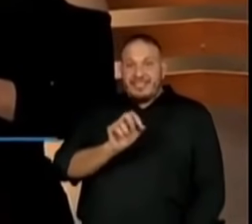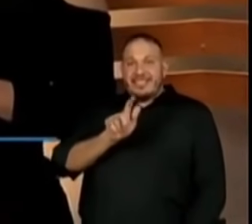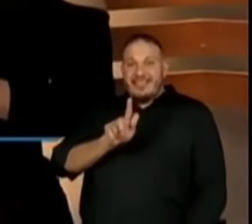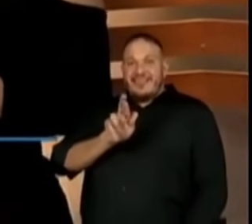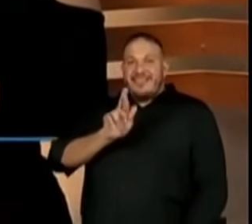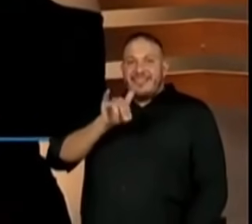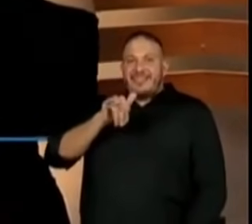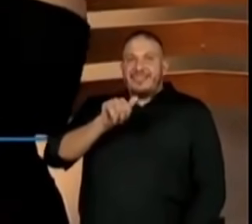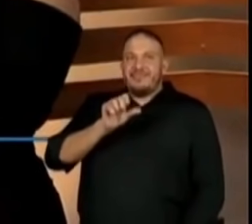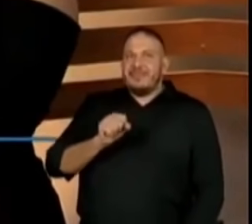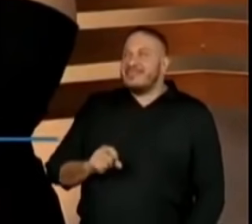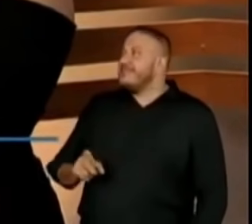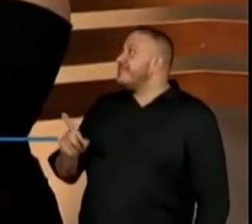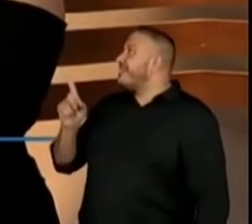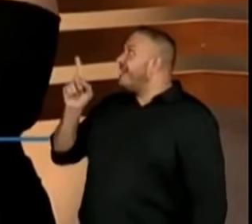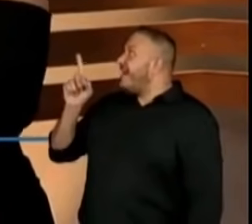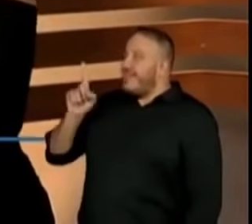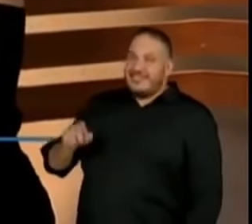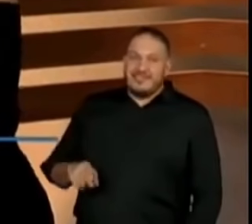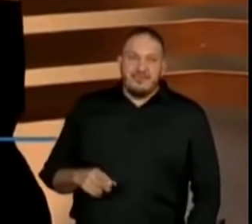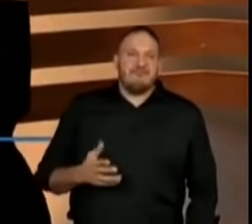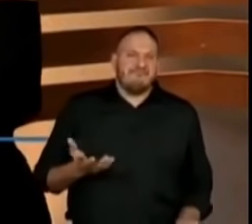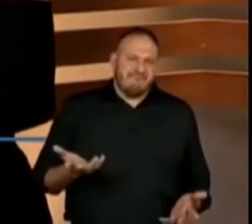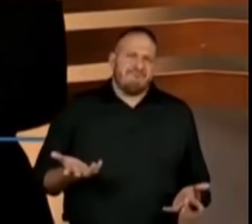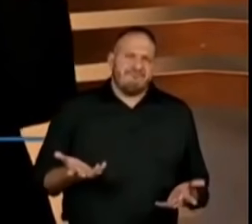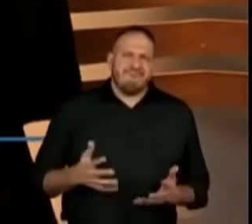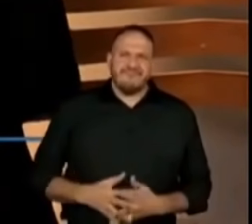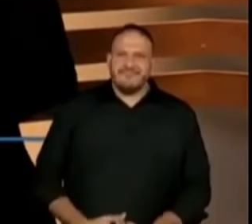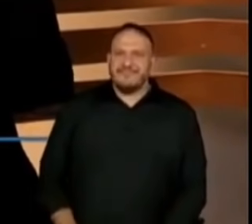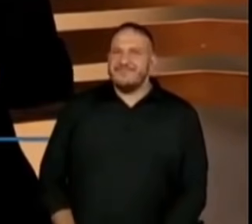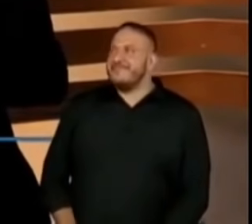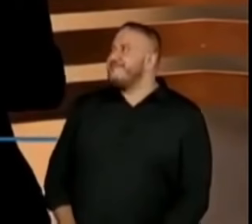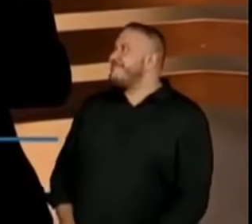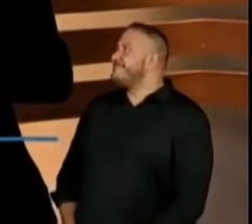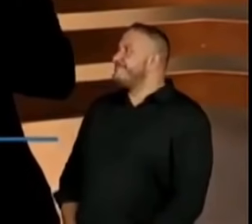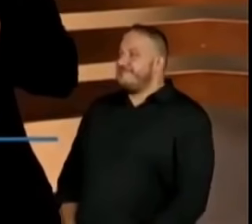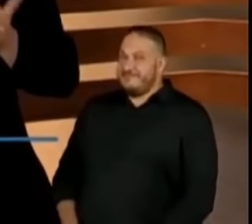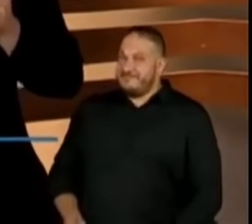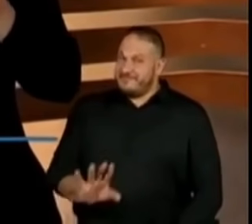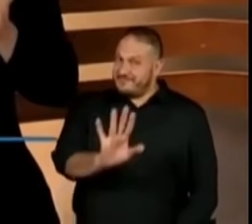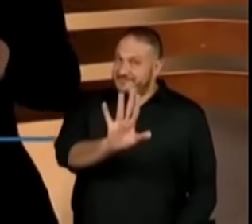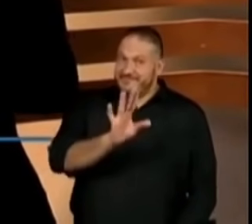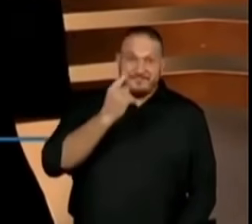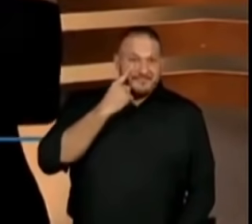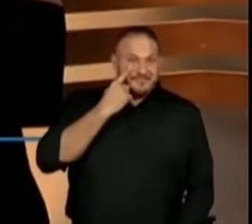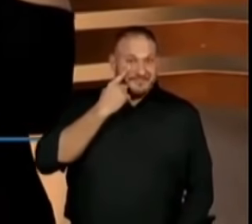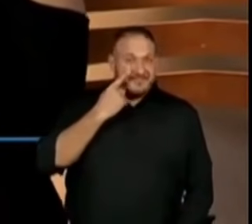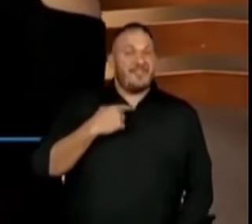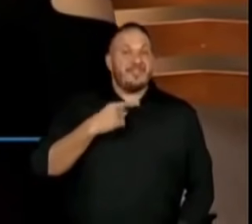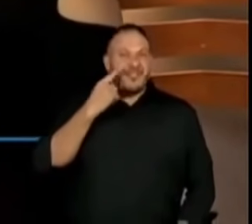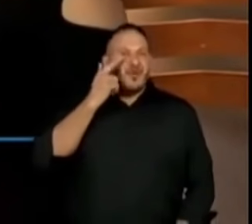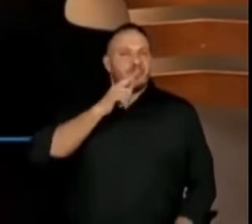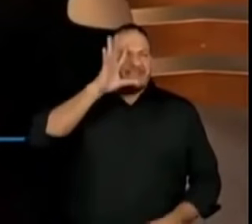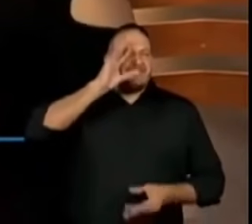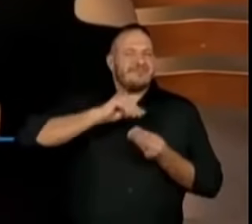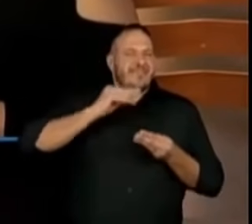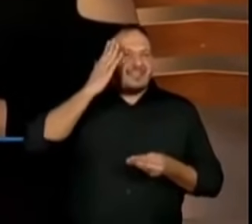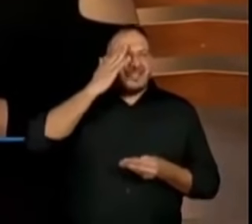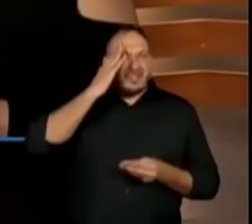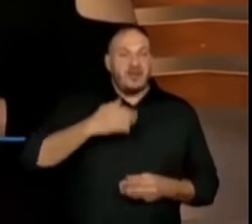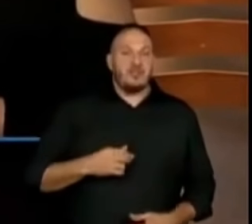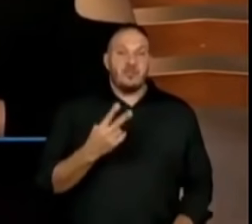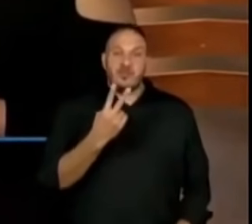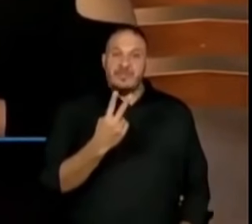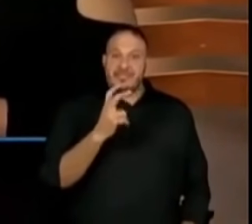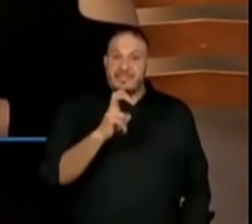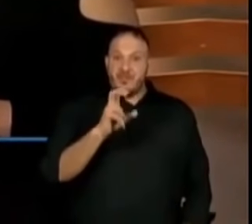gramas, tá? Essa daqui, só que assim, vamos lá, vamos comigo que vocês vão conseguir entender. Essas